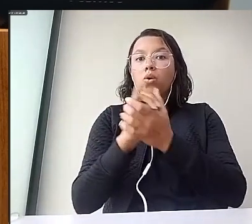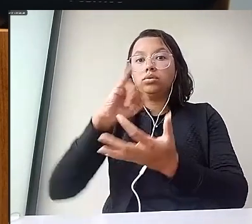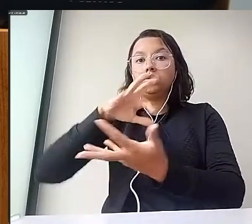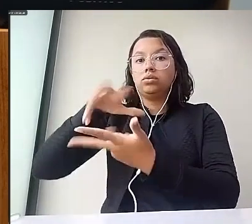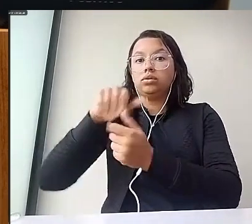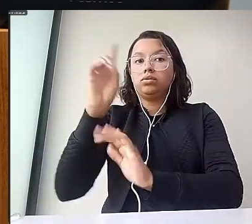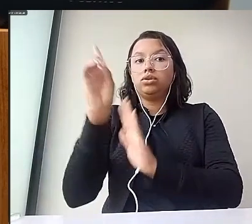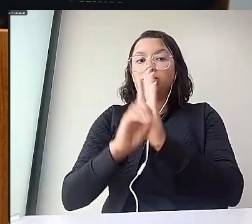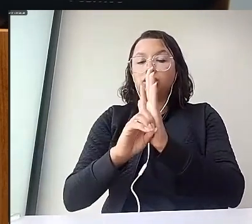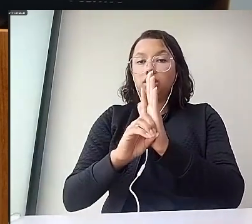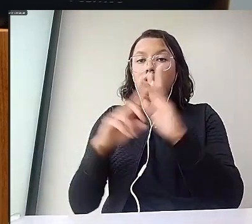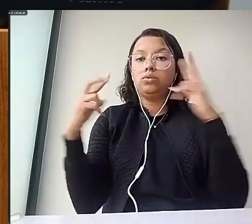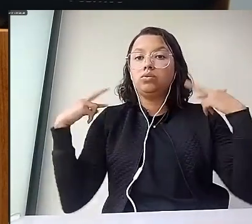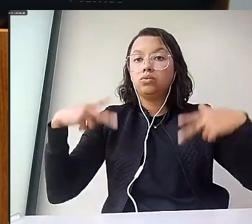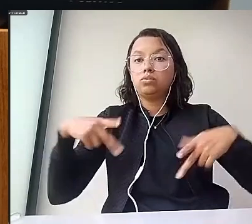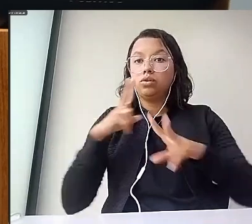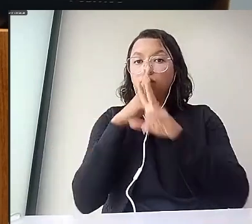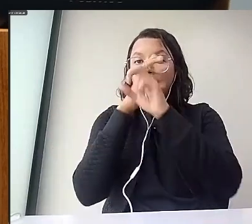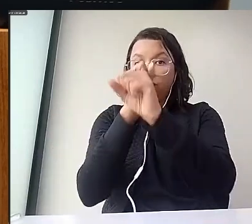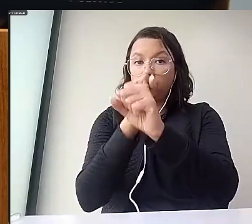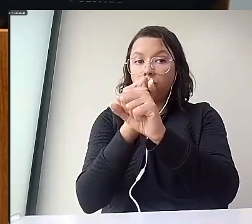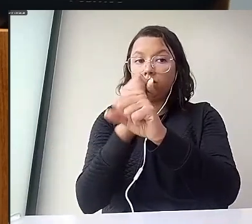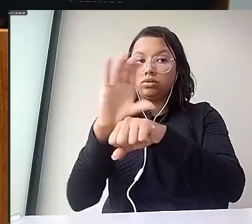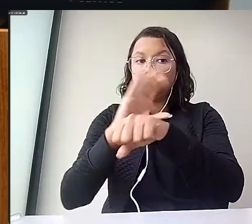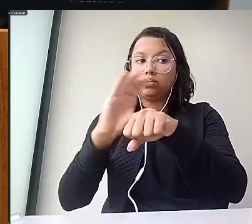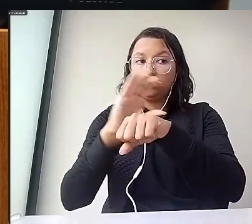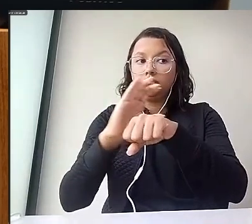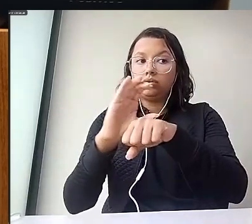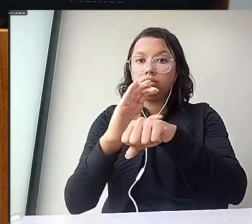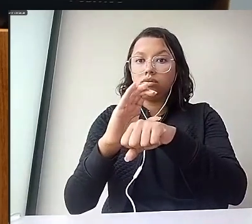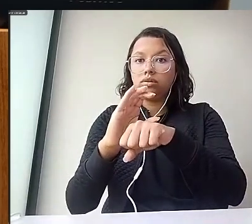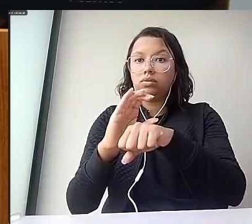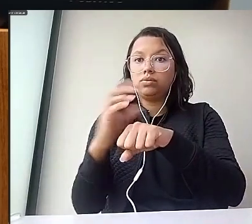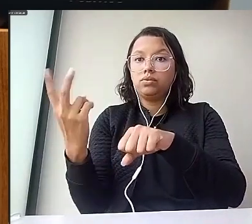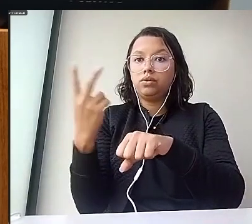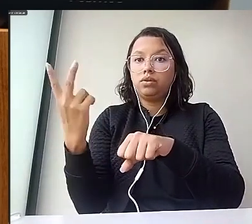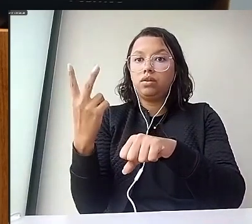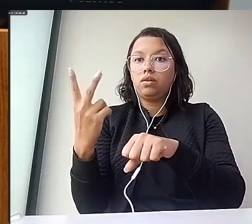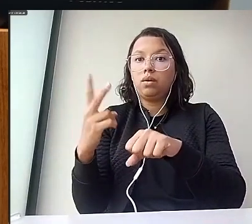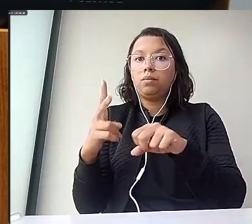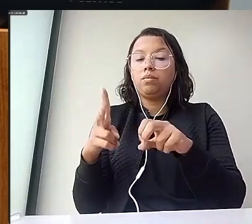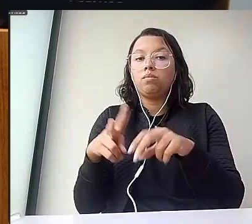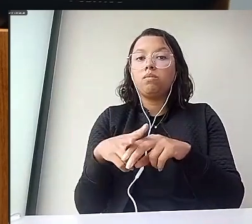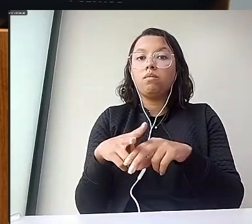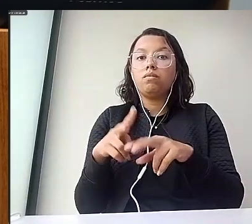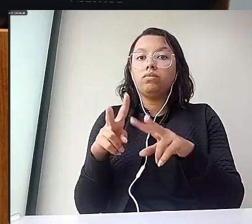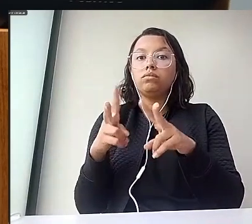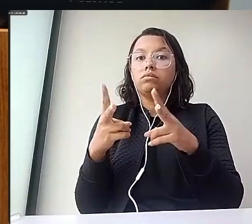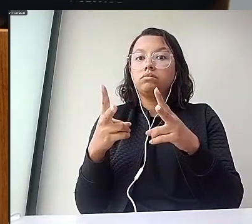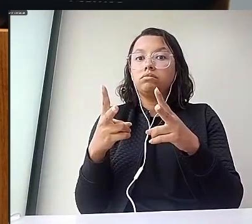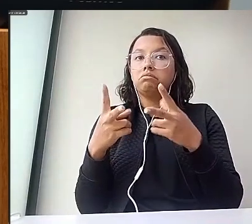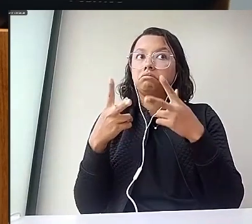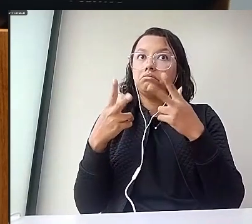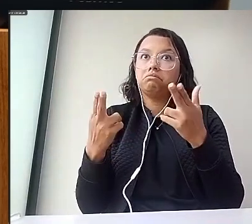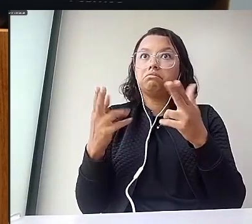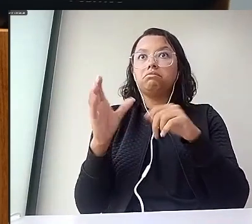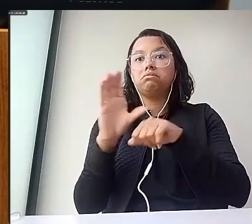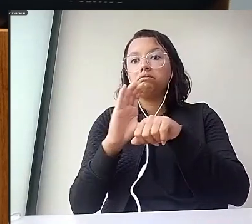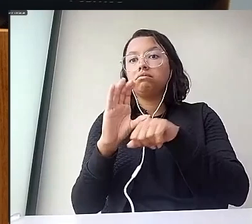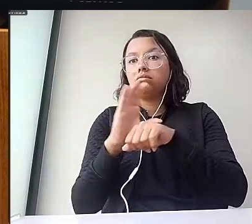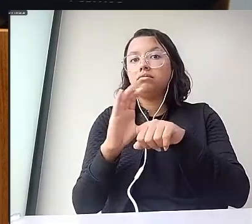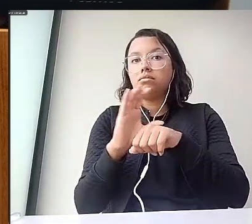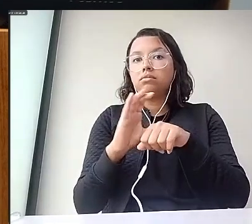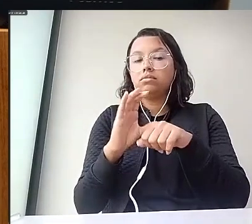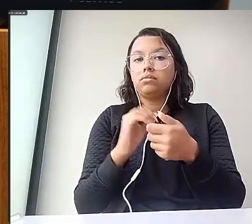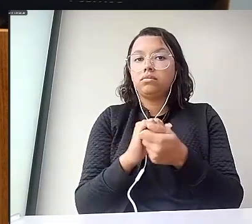com força constitucional, equivalente à força constitucional. De certo modo, o que poderia haver, uma vez